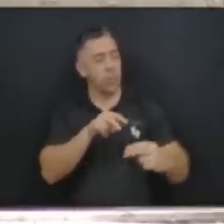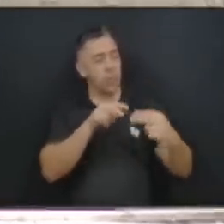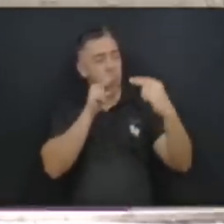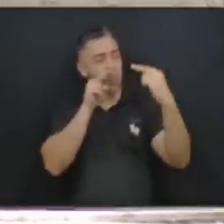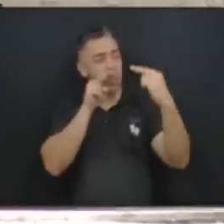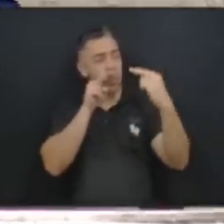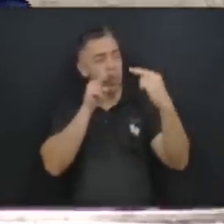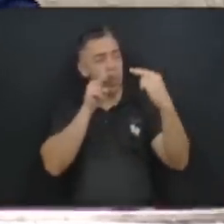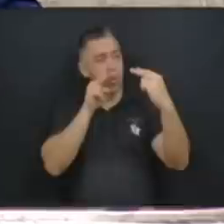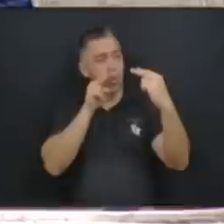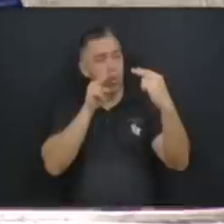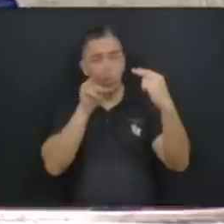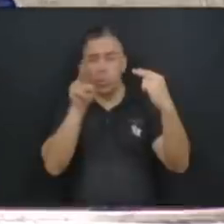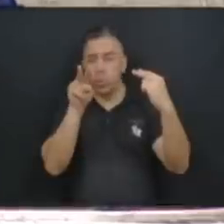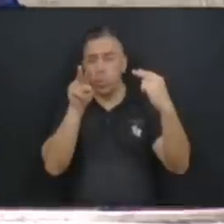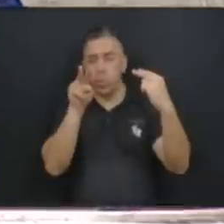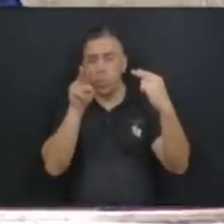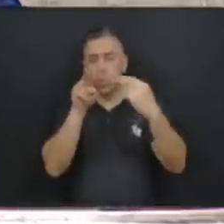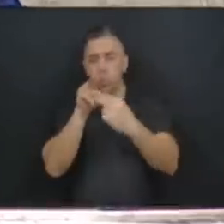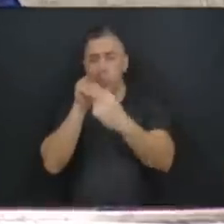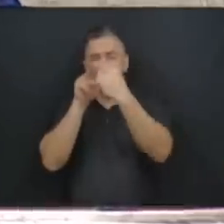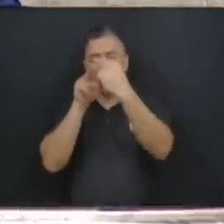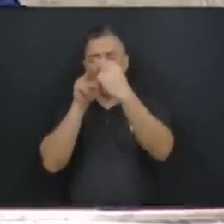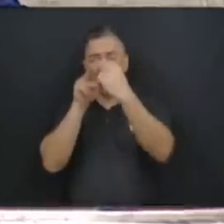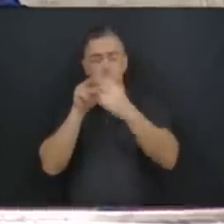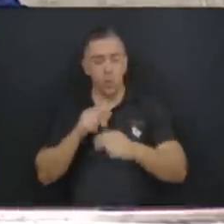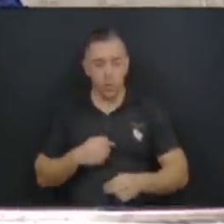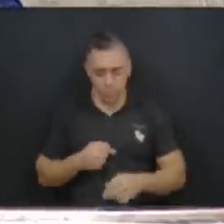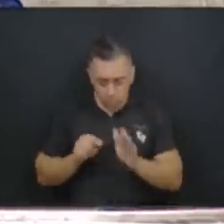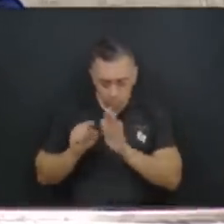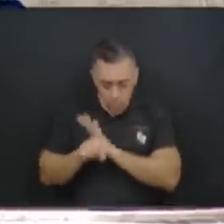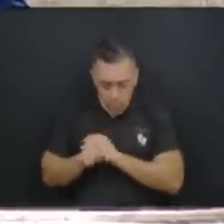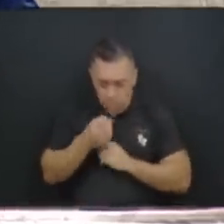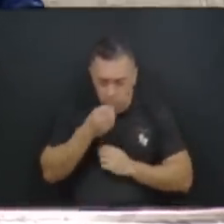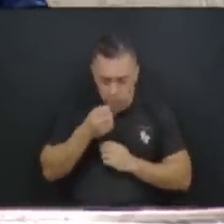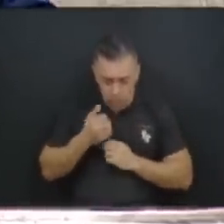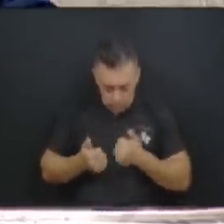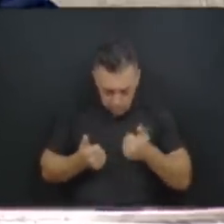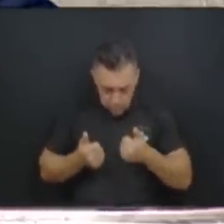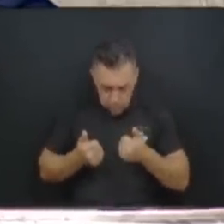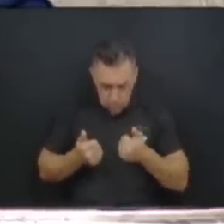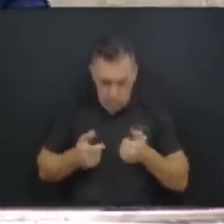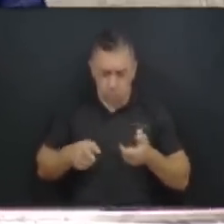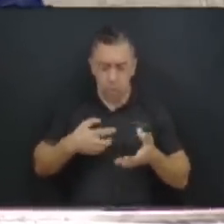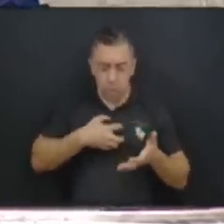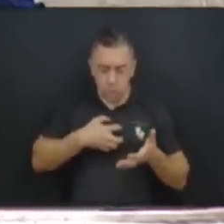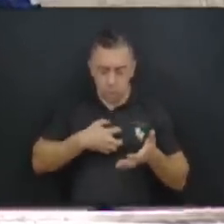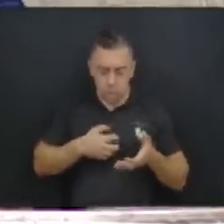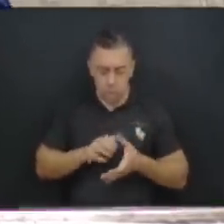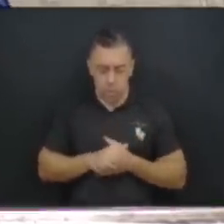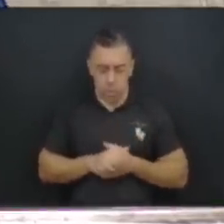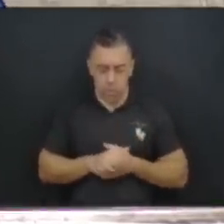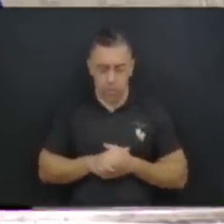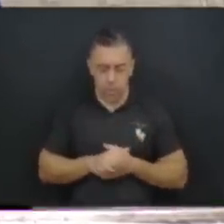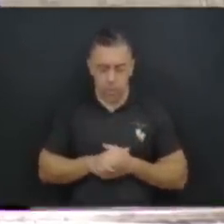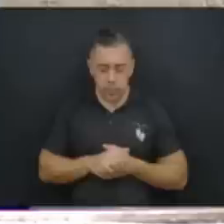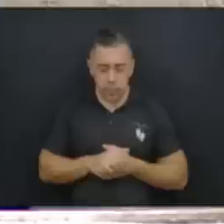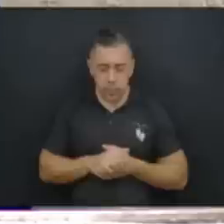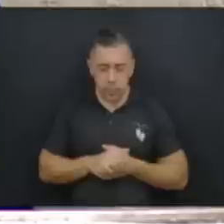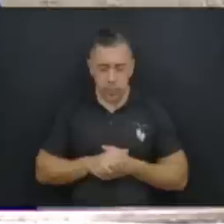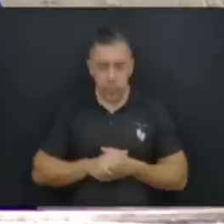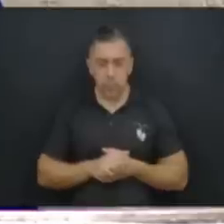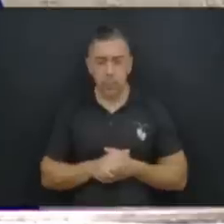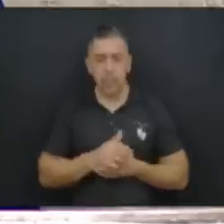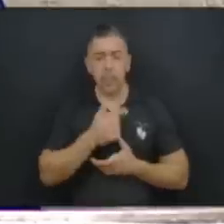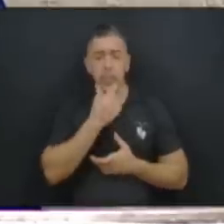encarando encarando outro senhor que estava parado e a gente falava você tá bem e você como é que está sentindo Depois de